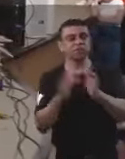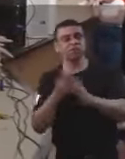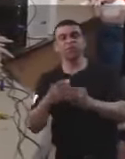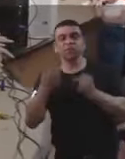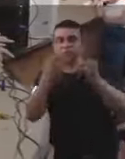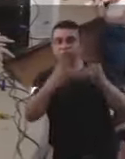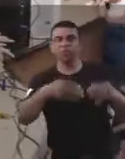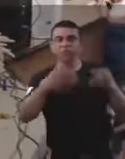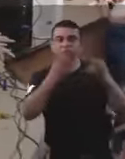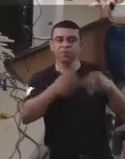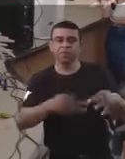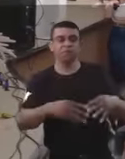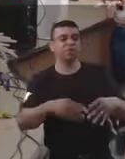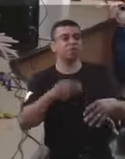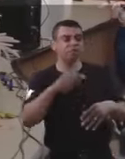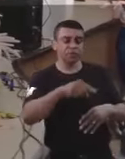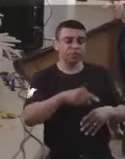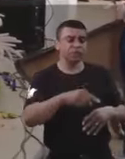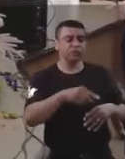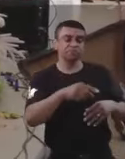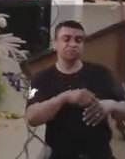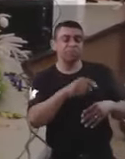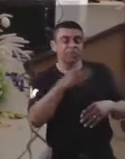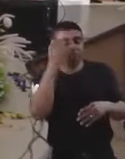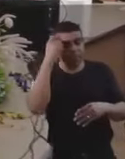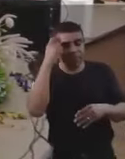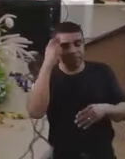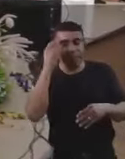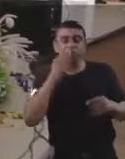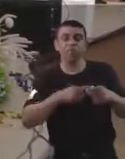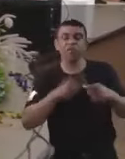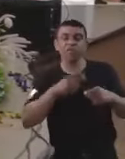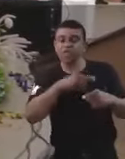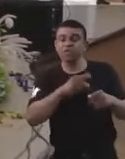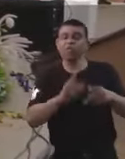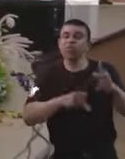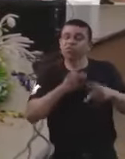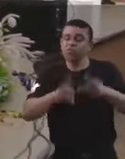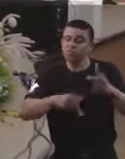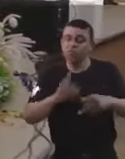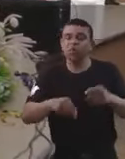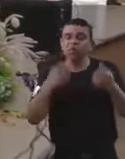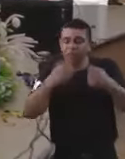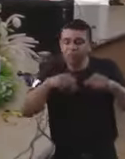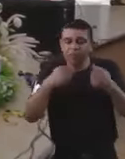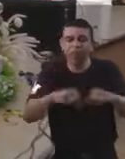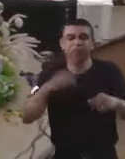Jesus aqui são os seus discípulos. Percebam que do